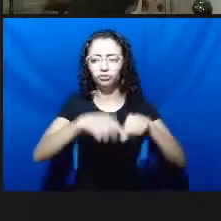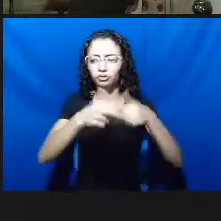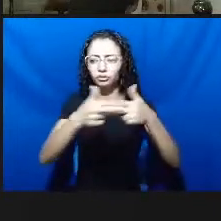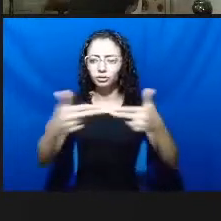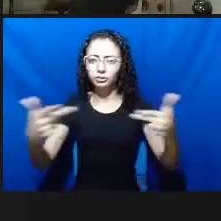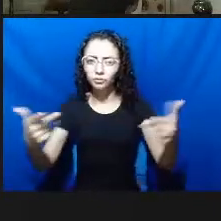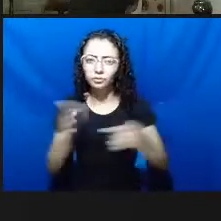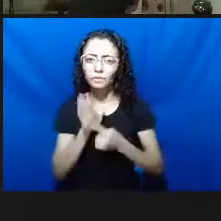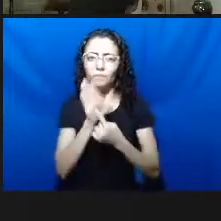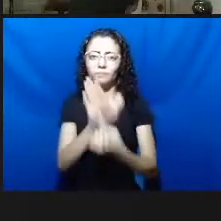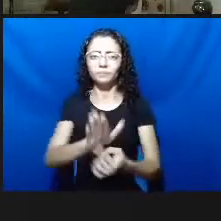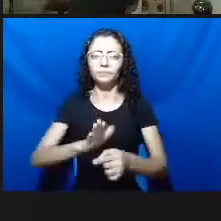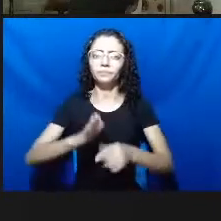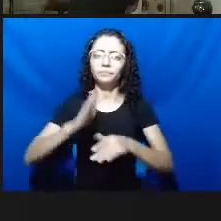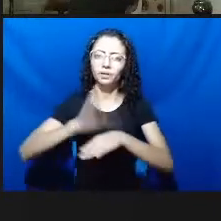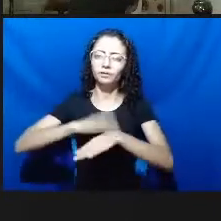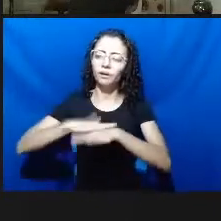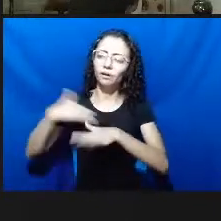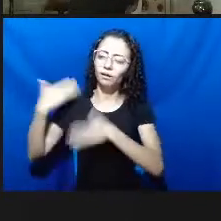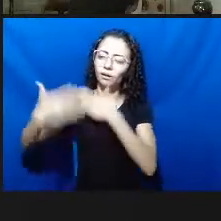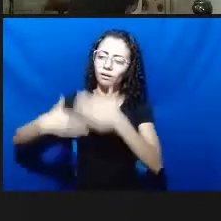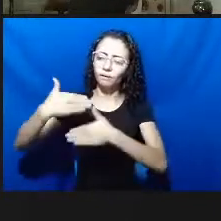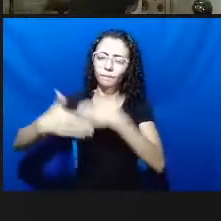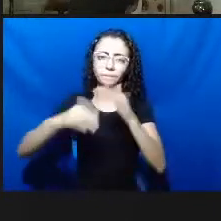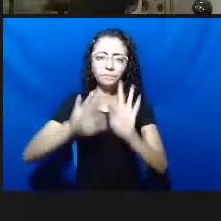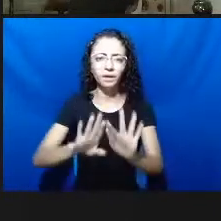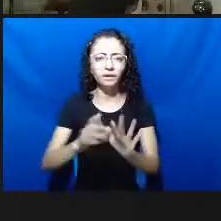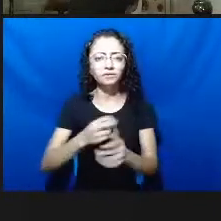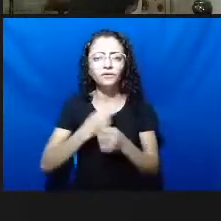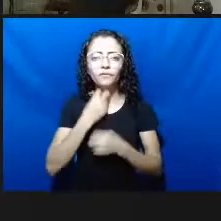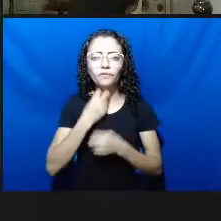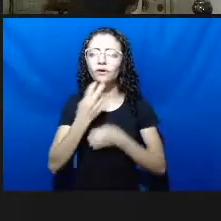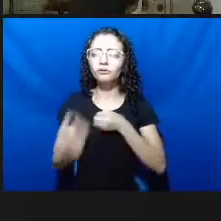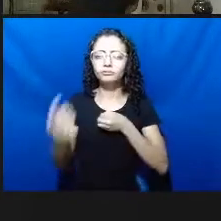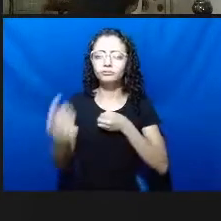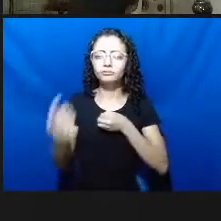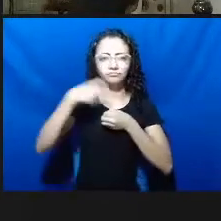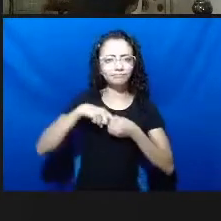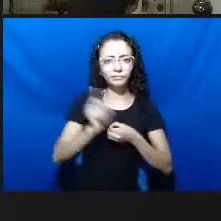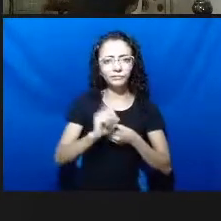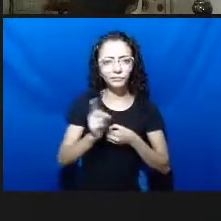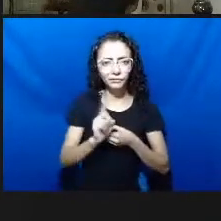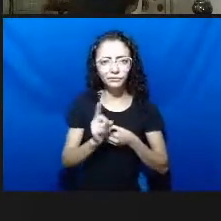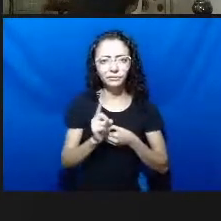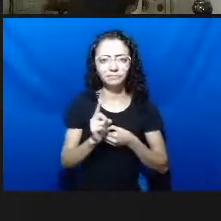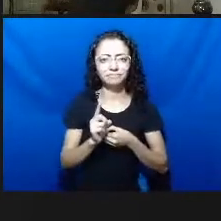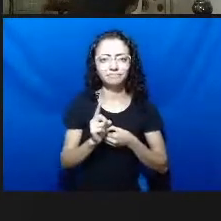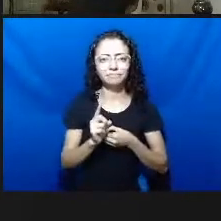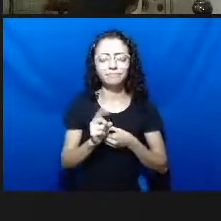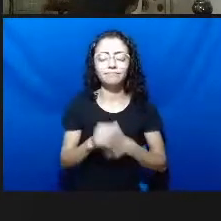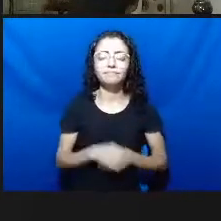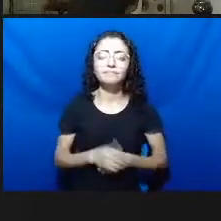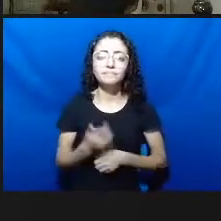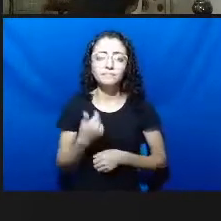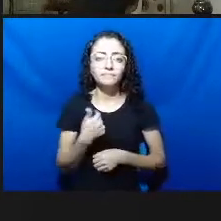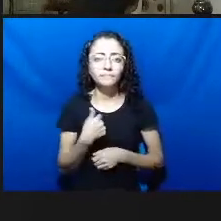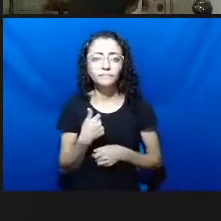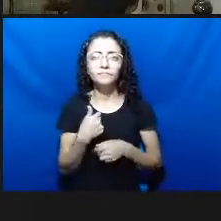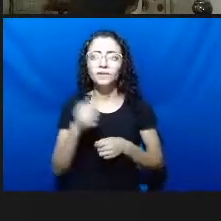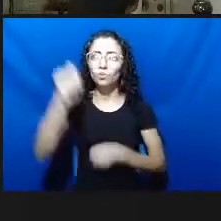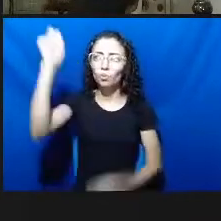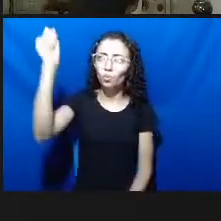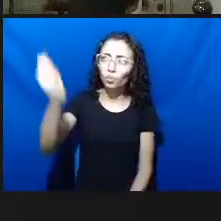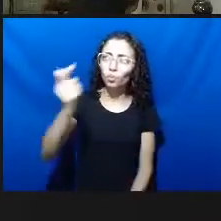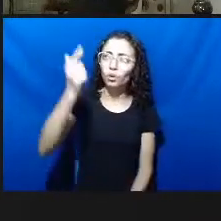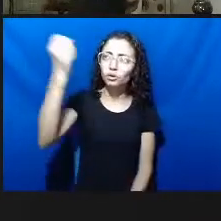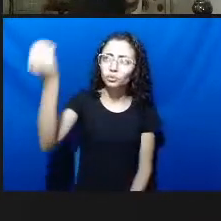voz não retorna e o sussurro distante não encrespa a memória. Imóvel a luz, relampeja